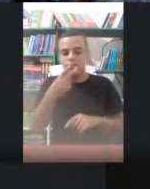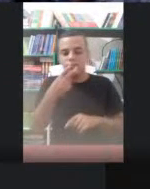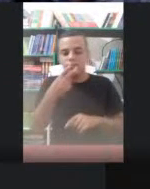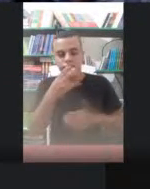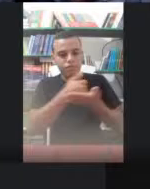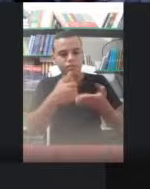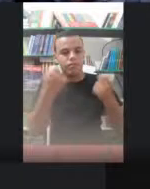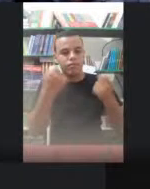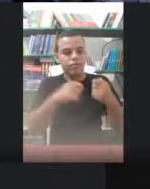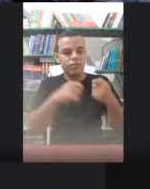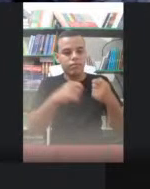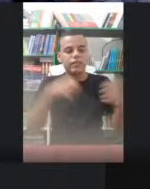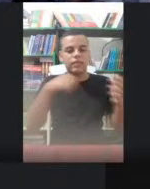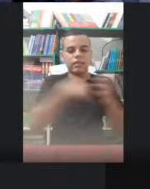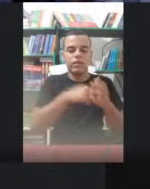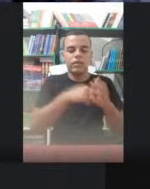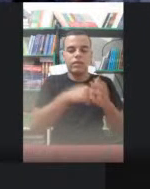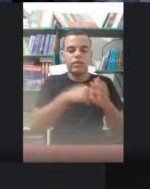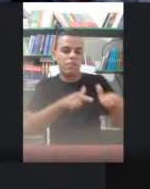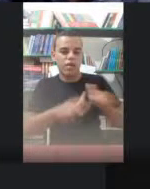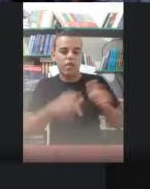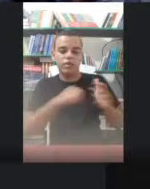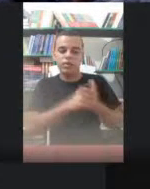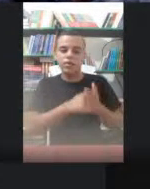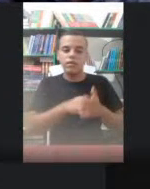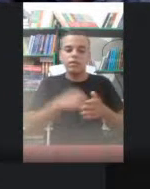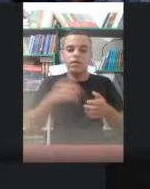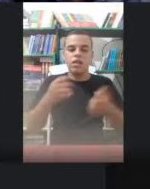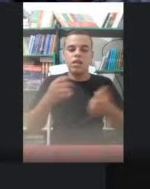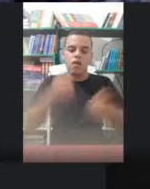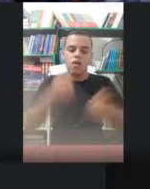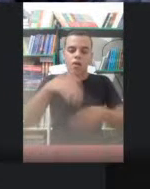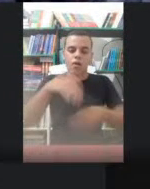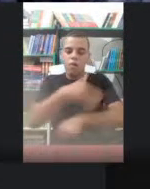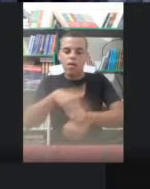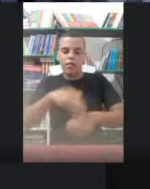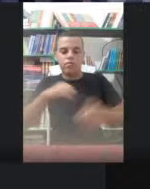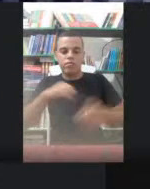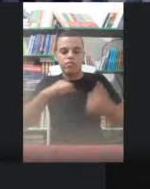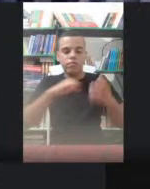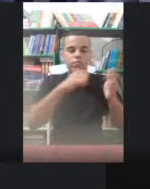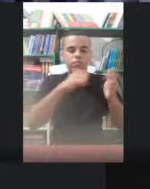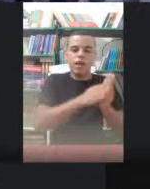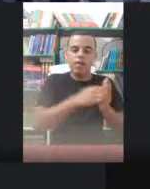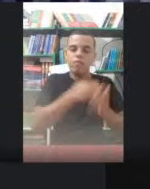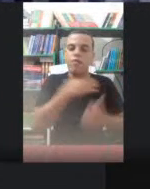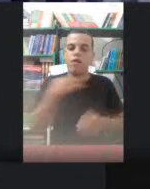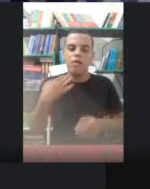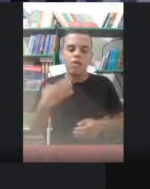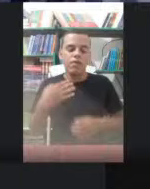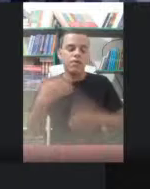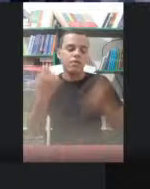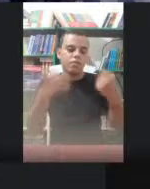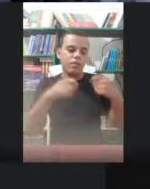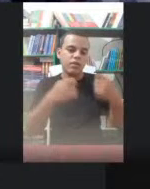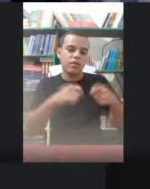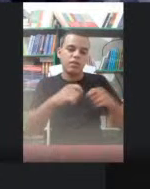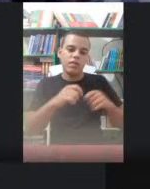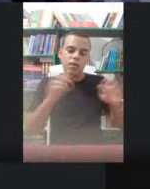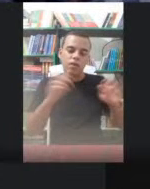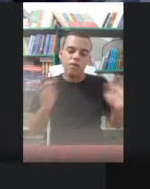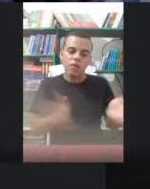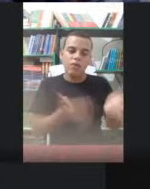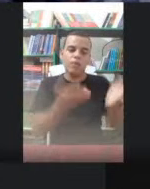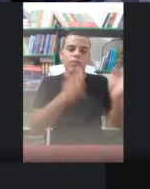acidentes de trânsito, né? Um grupo que muitas vezes se expõe a riscos relacionados ao trabalho e às dinâmicas